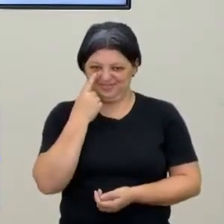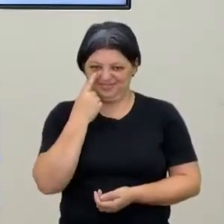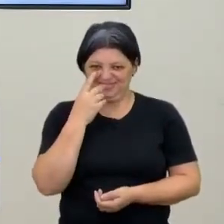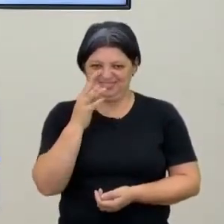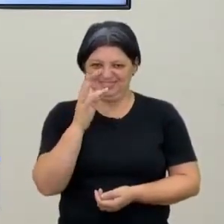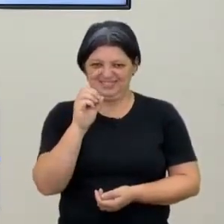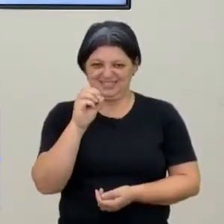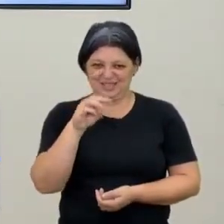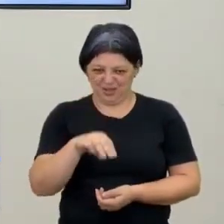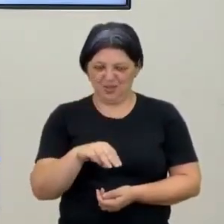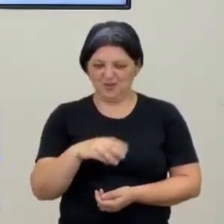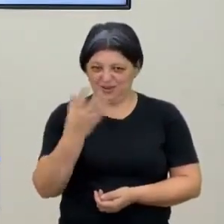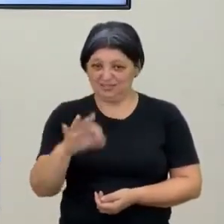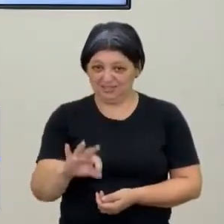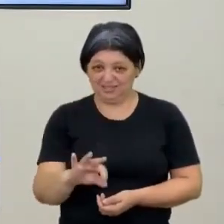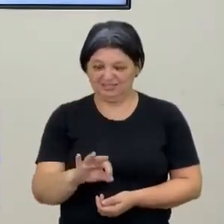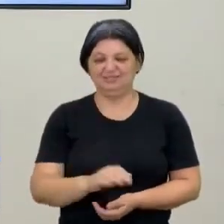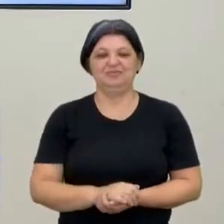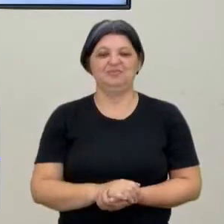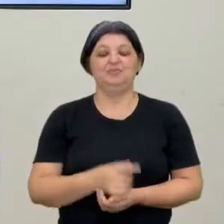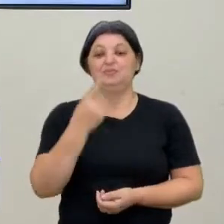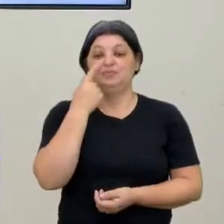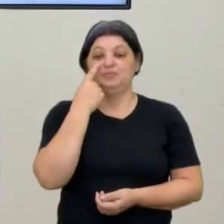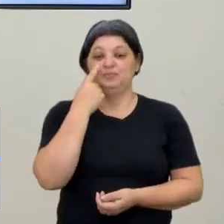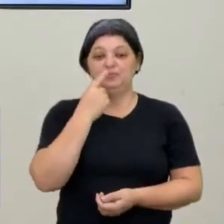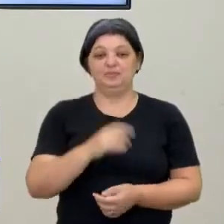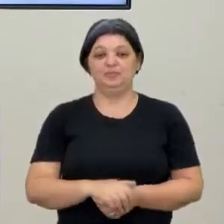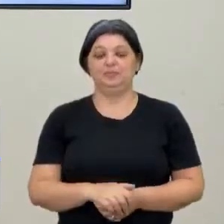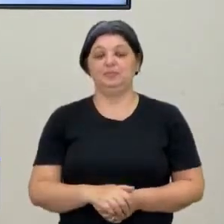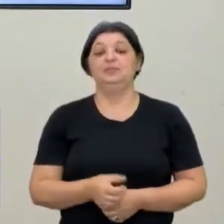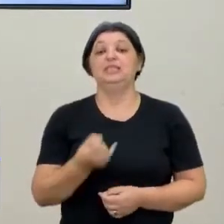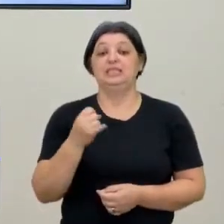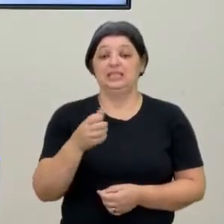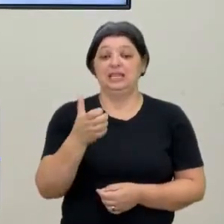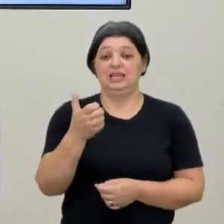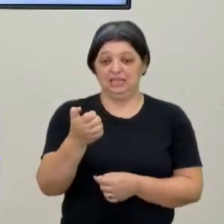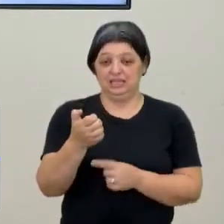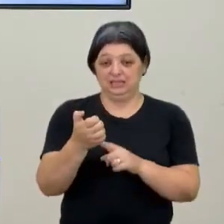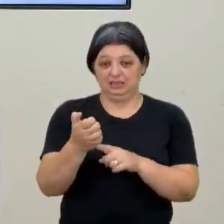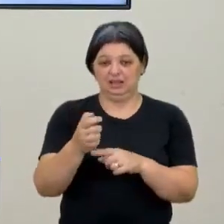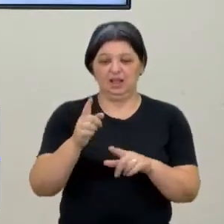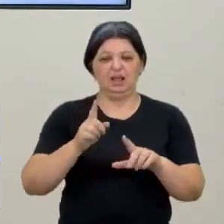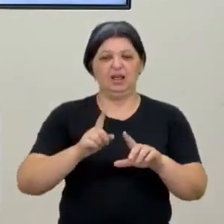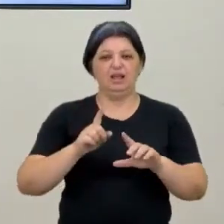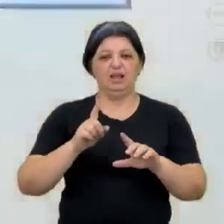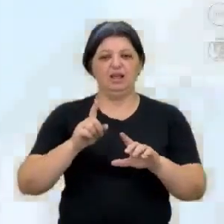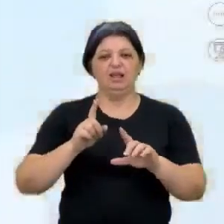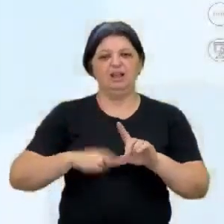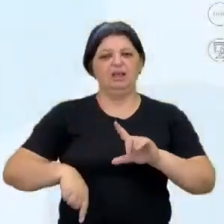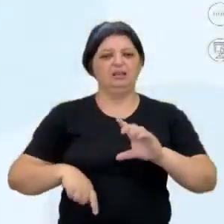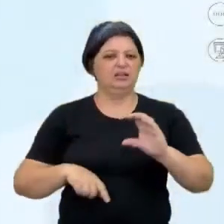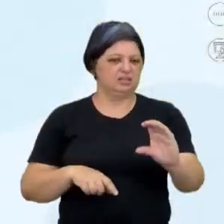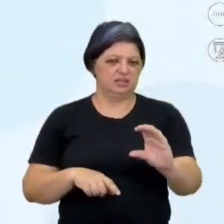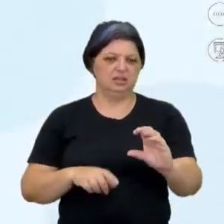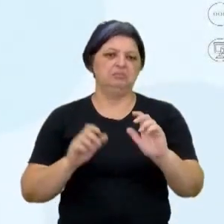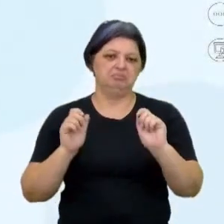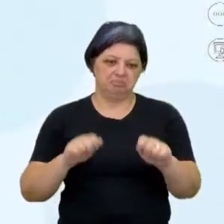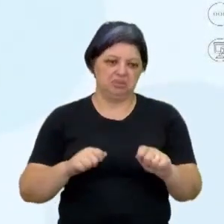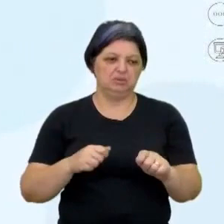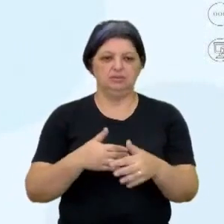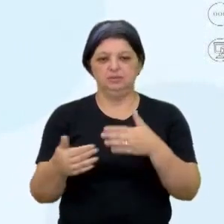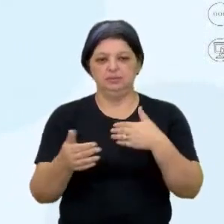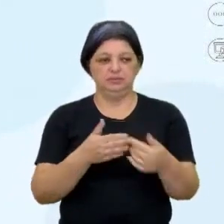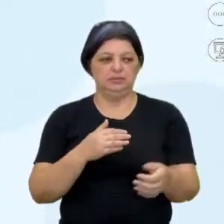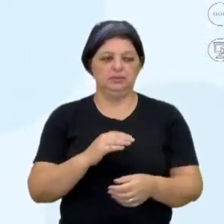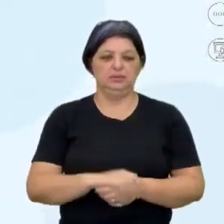aqui, ó. Vamos olhar aqui direitinho. Ficou assim, ó. Se eu chamar a caneta de C, poderia ser uma letra qualquer. Então, as equações